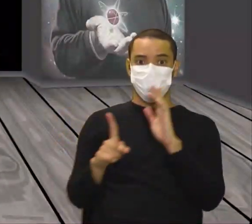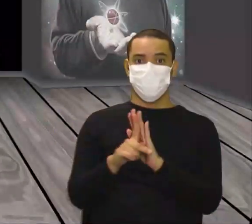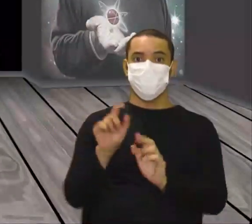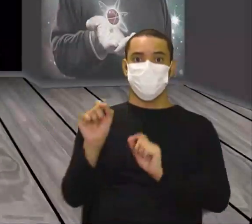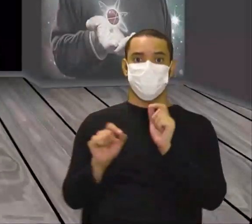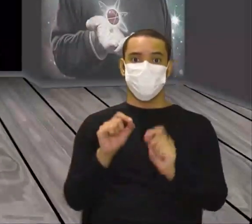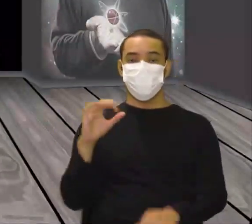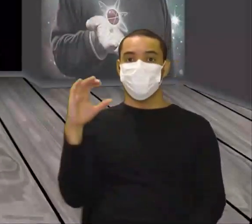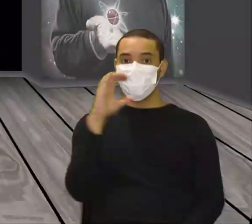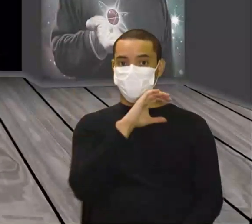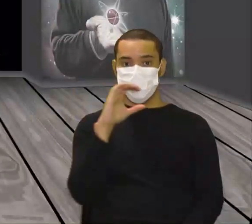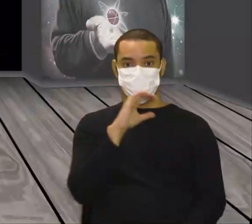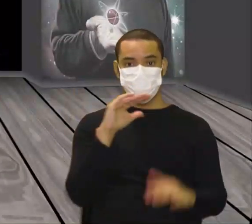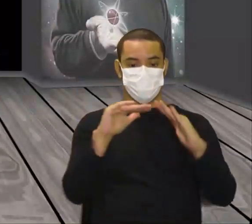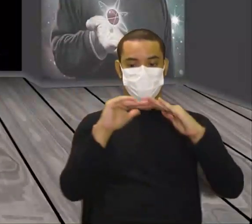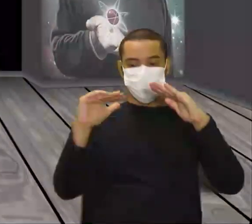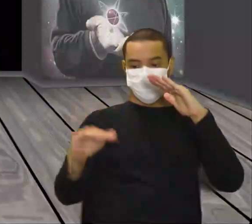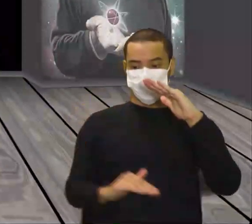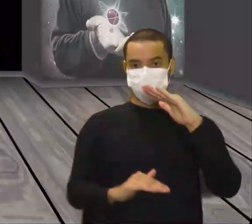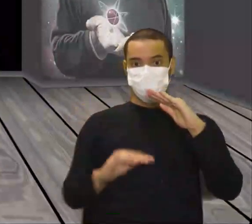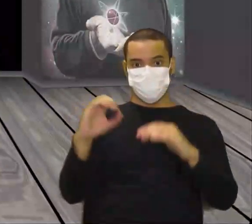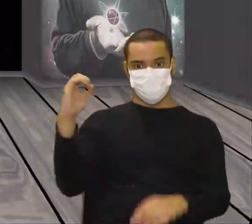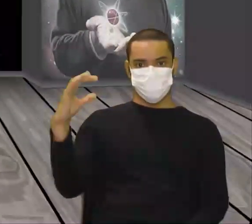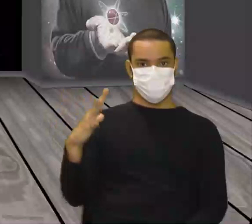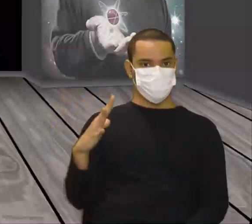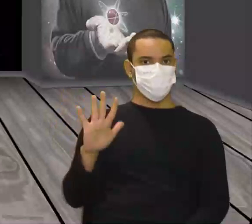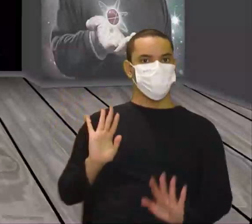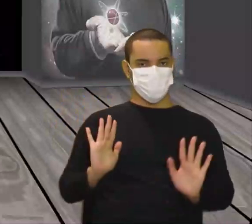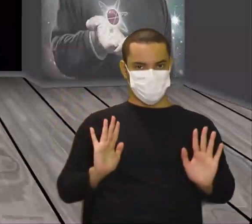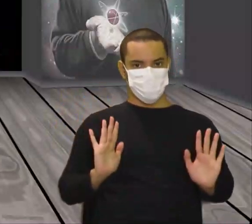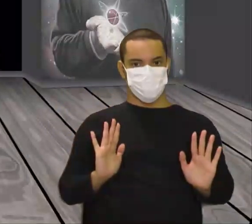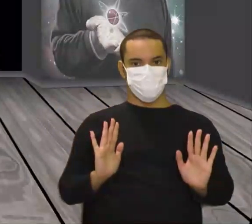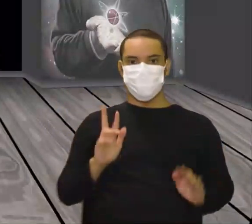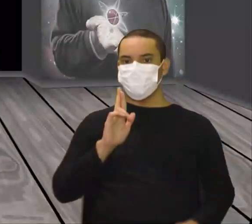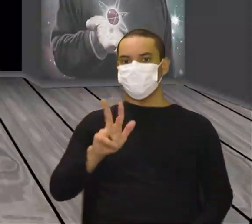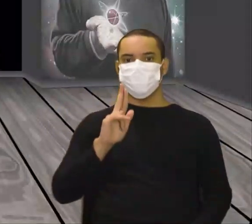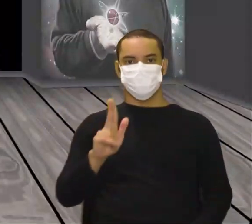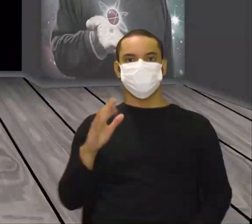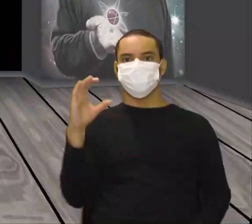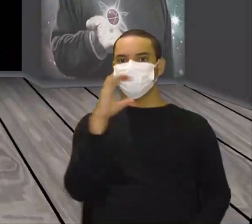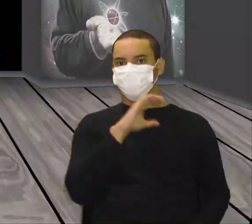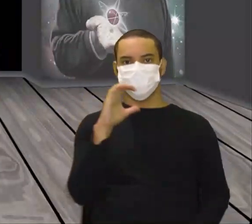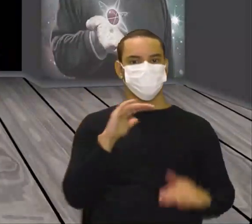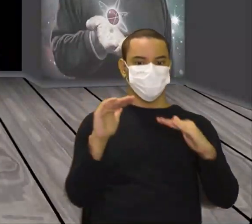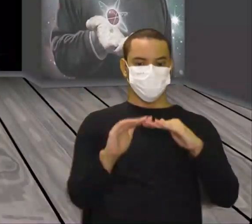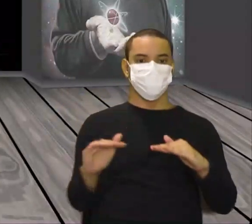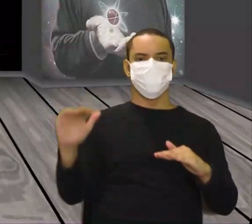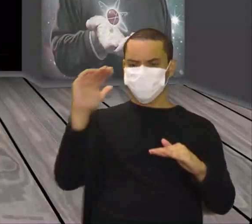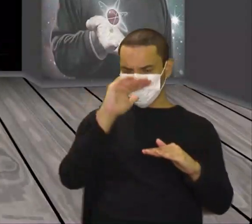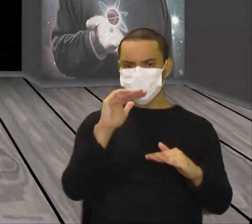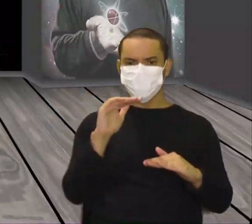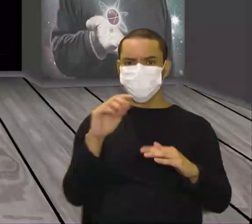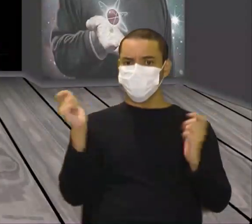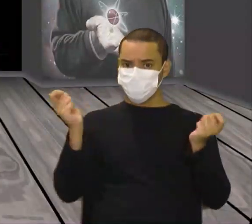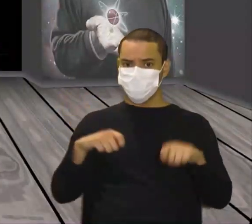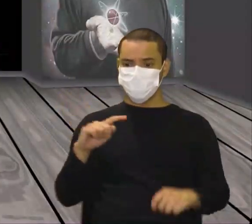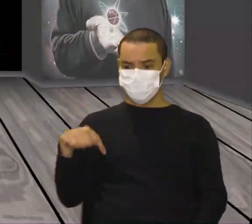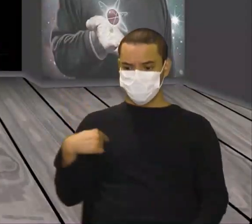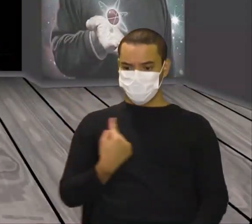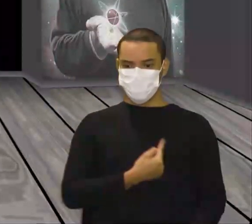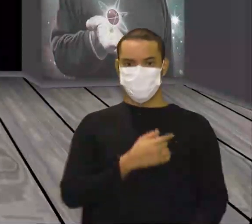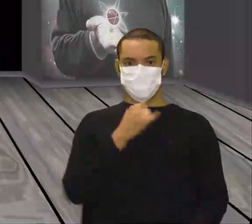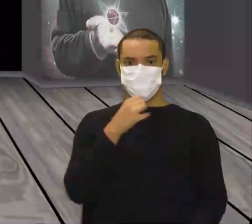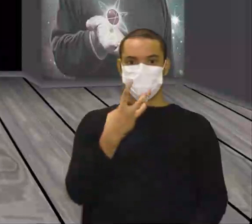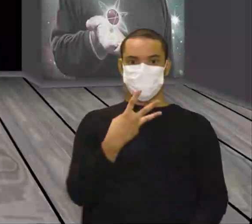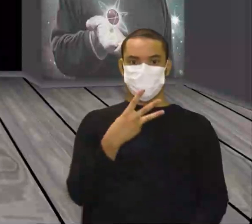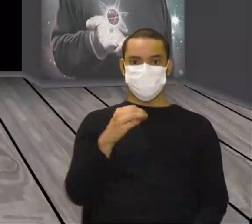velocidades subluz, abaixo da luz, né? Não é velocidades altas. Então, vai servir para a gente, sei lá, 30 mil